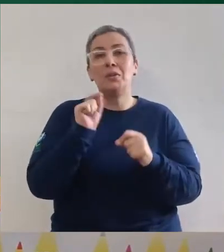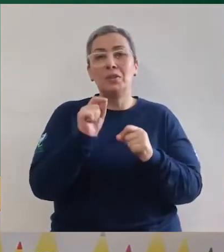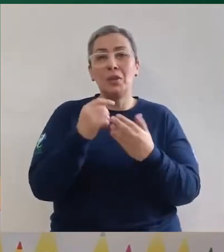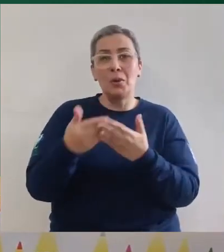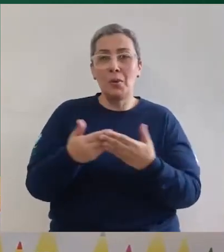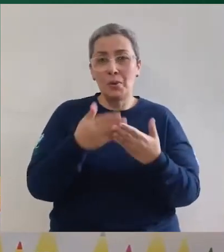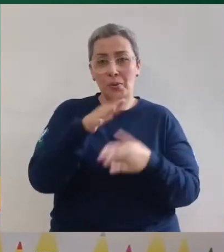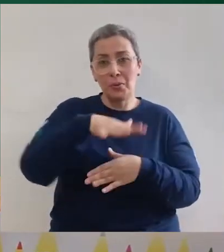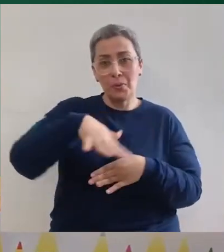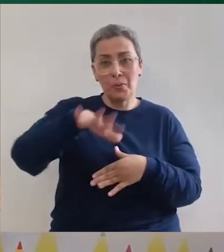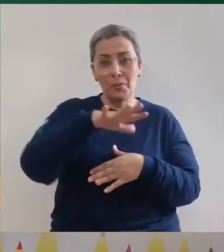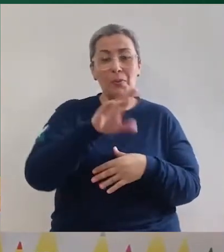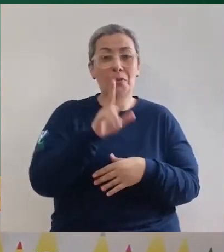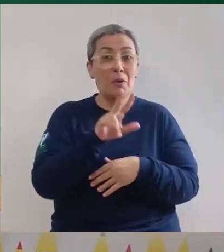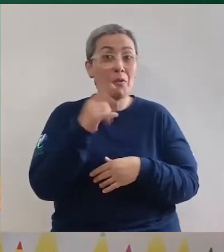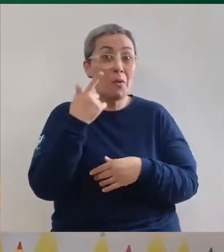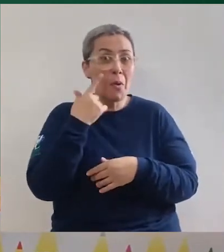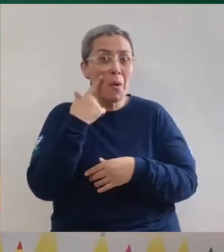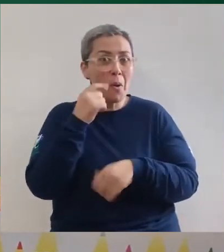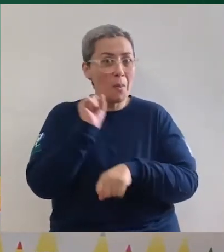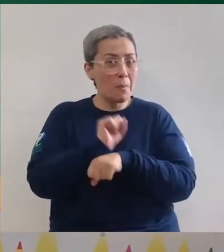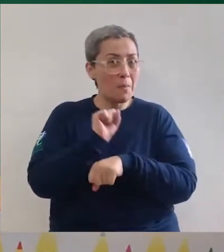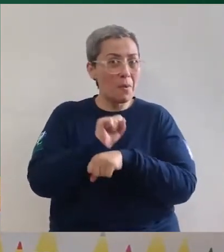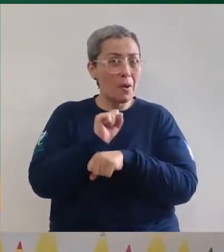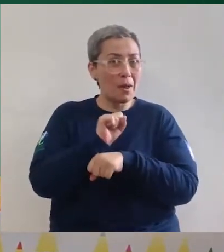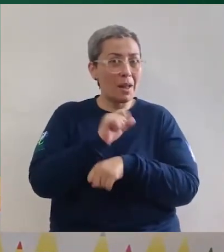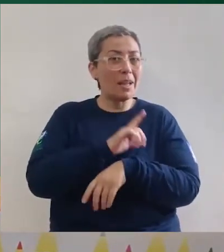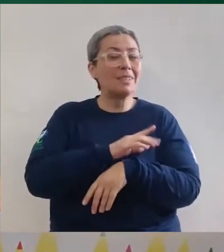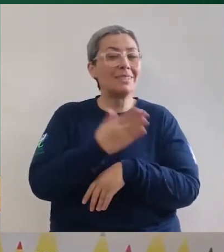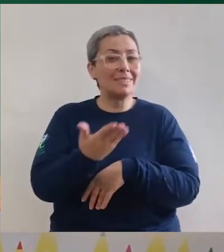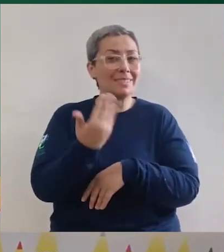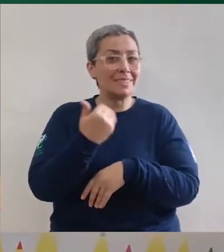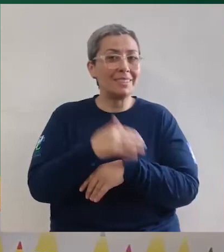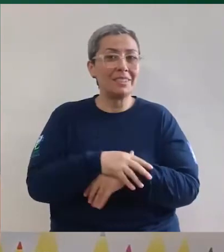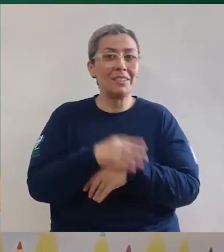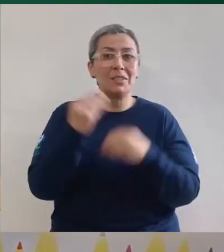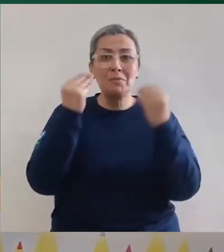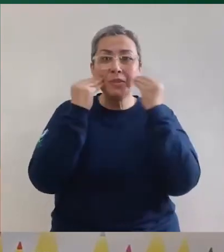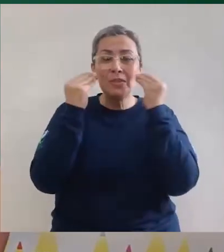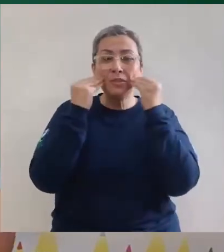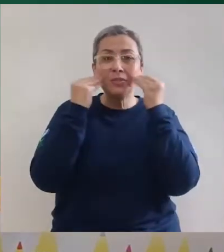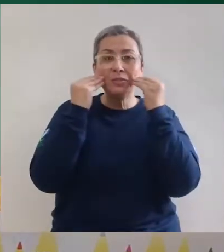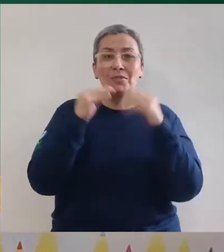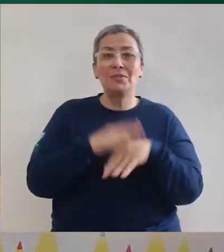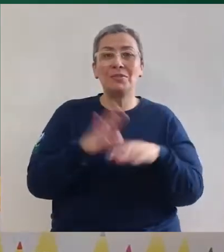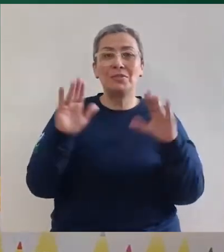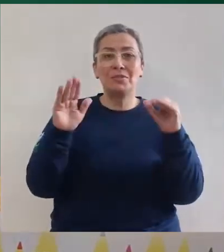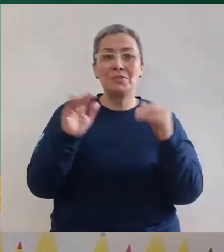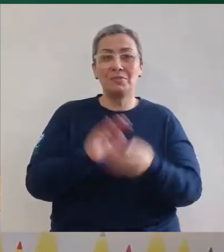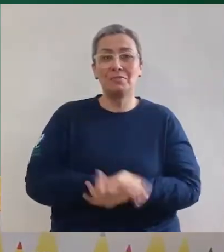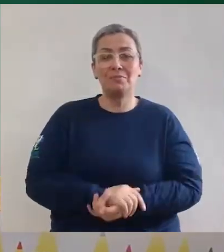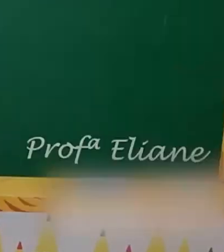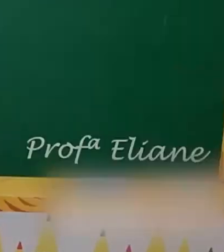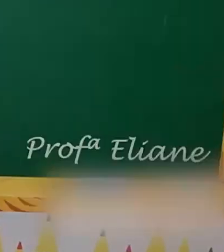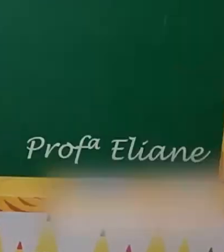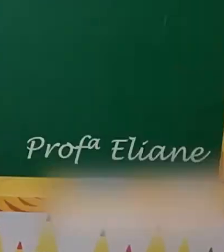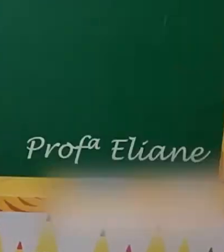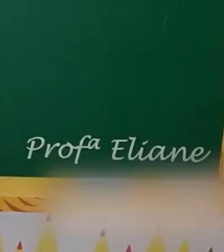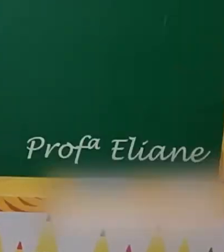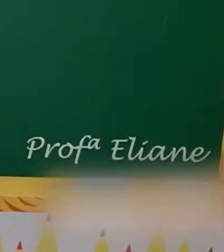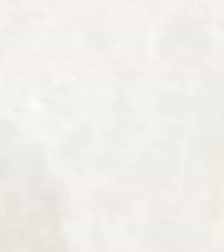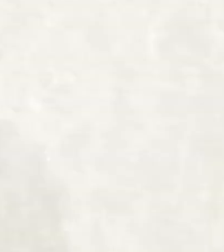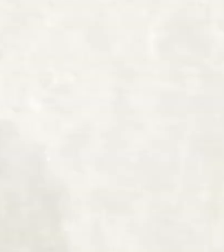desse estudo do meio. Vou ficar aqui à sua espera. Grande beijo. Tchau, tchau.